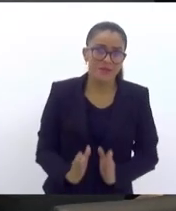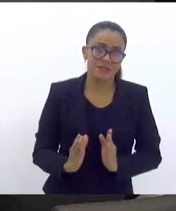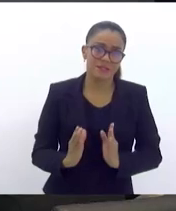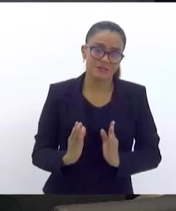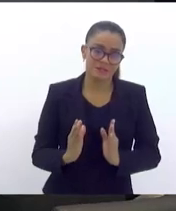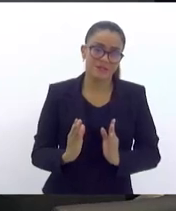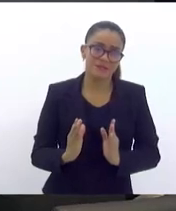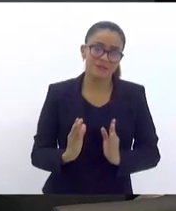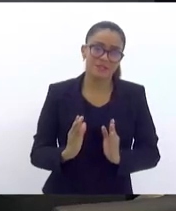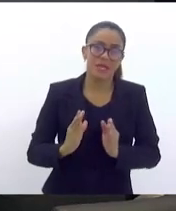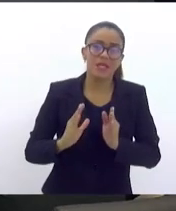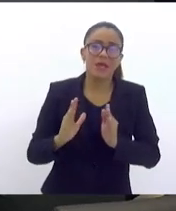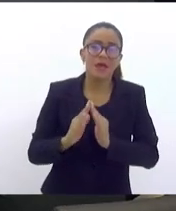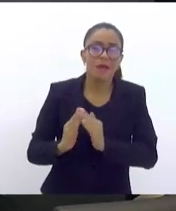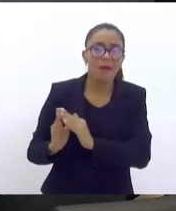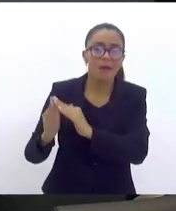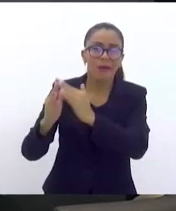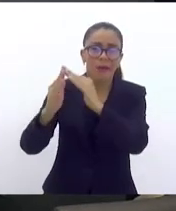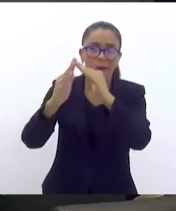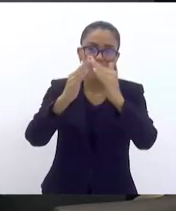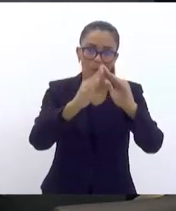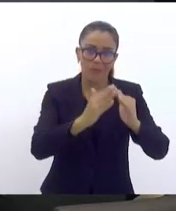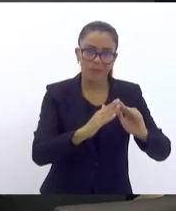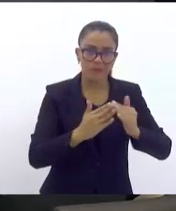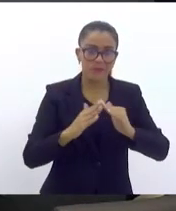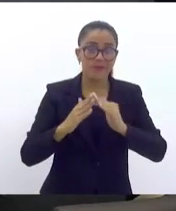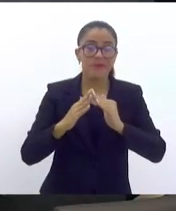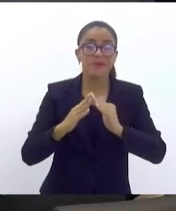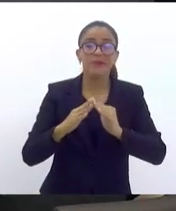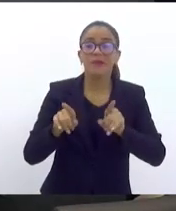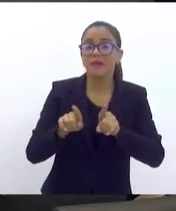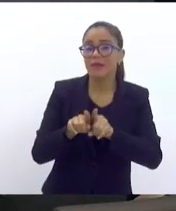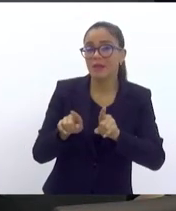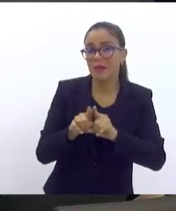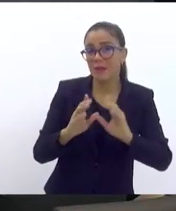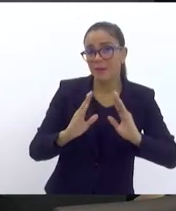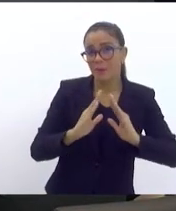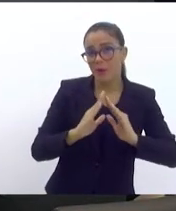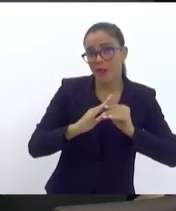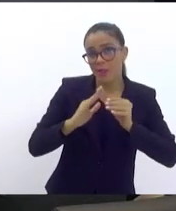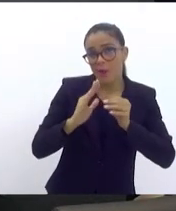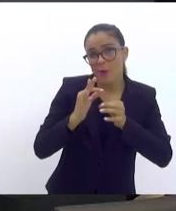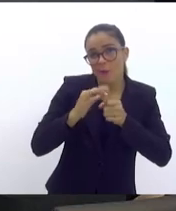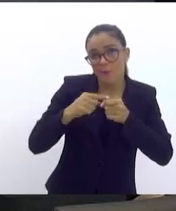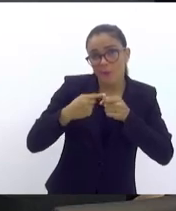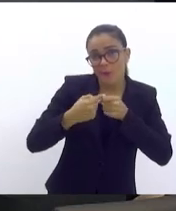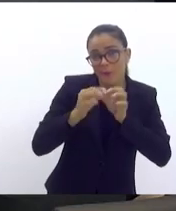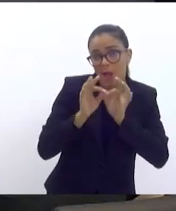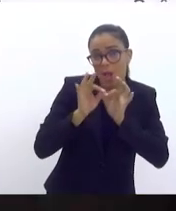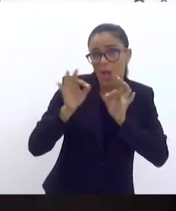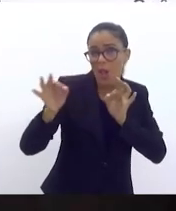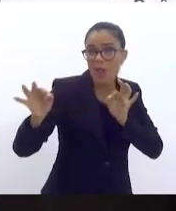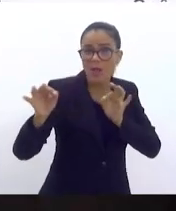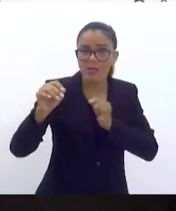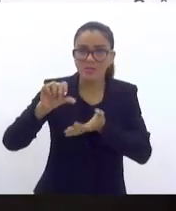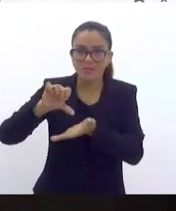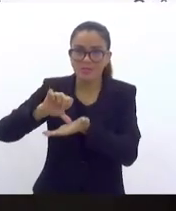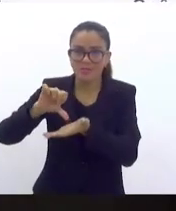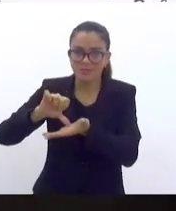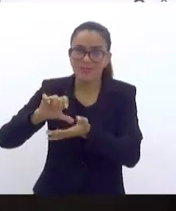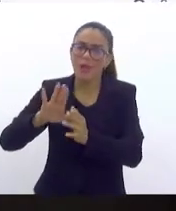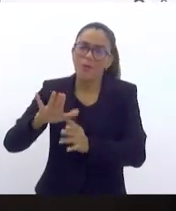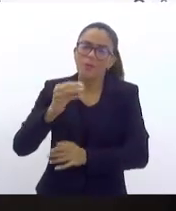em comunidade e morando numa periferia eu poderia dar essa desculpa